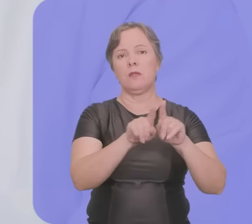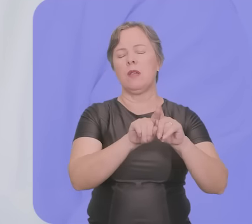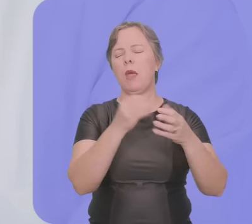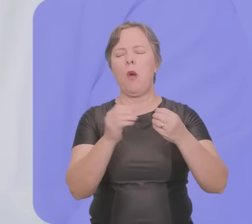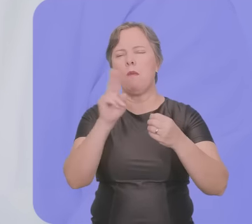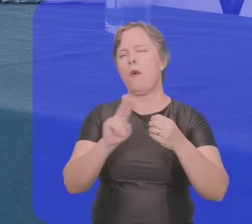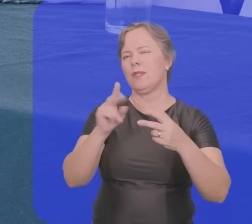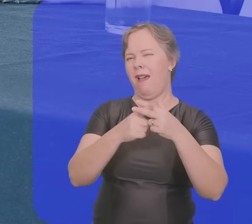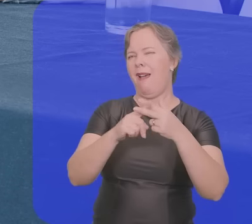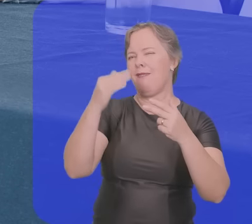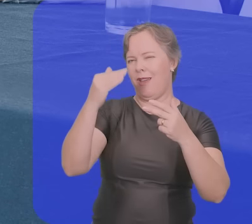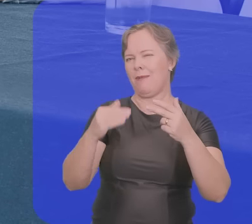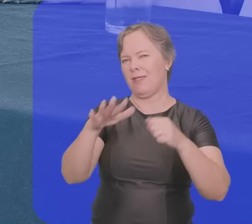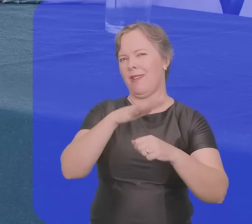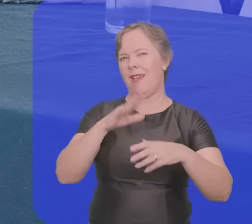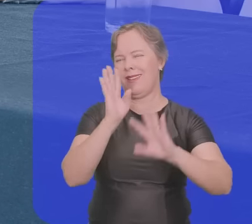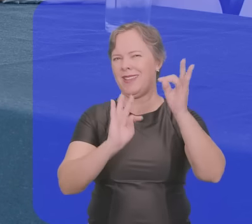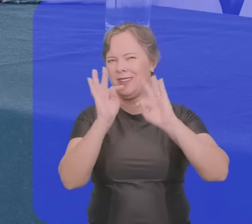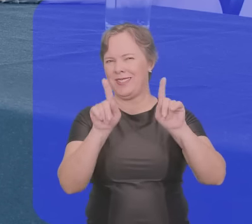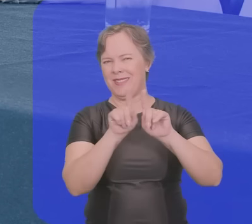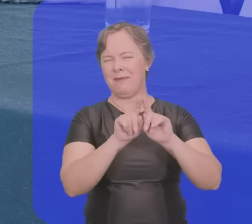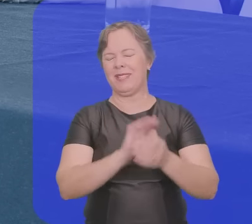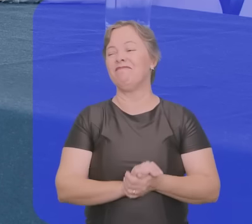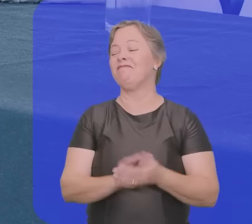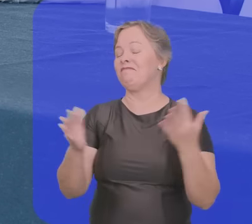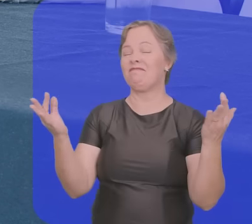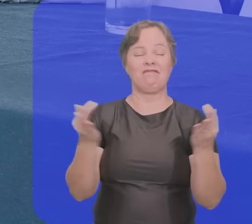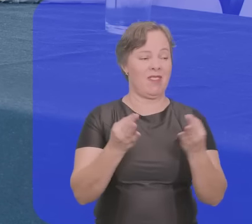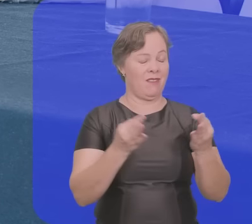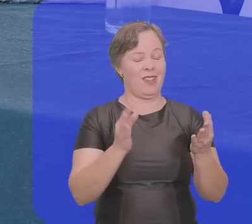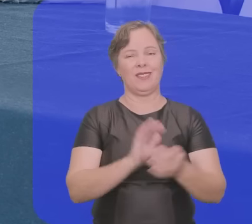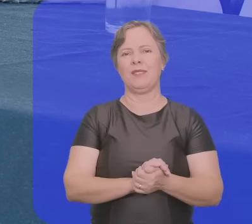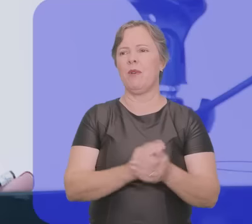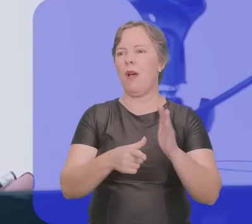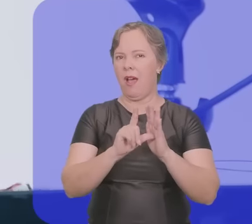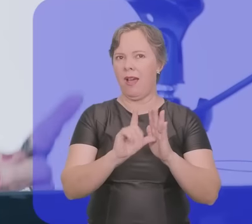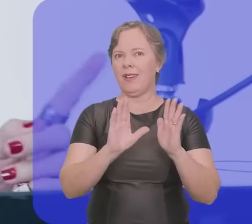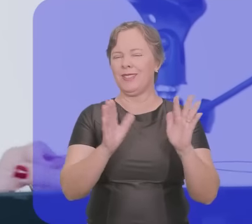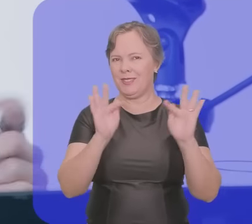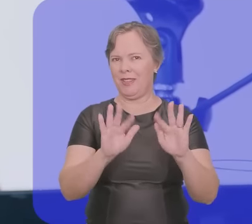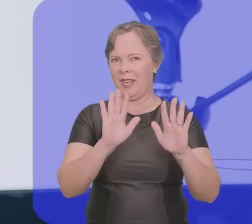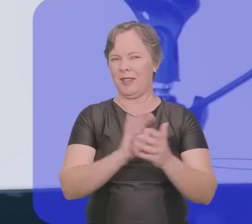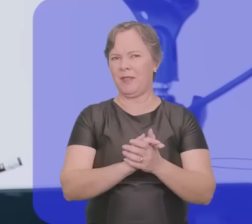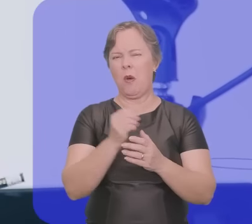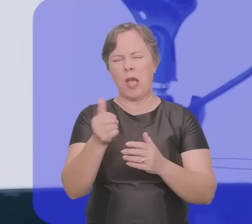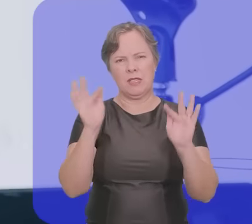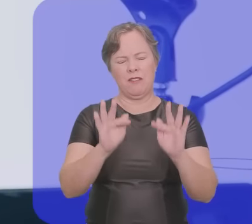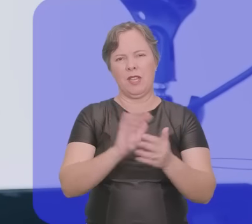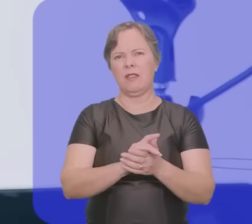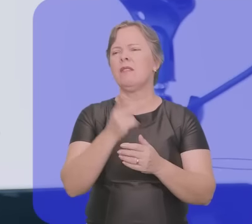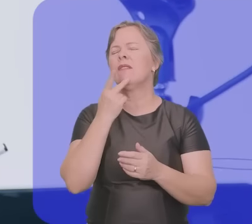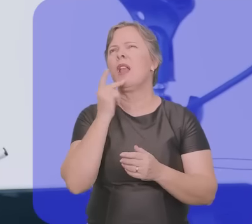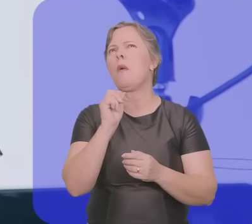tecnologia também. Entendi, perfeito. Antes de finalizar, a gente está quase finalizando o nosso videocast, antes eu queria que você desse um exemplo, você